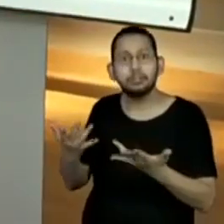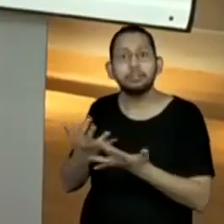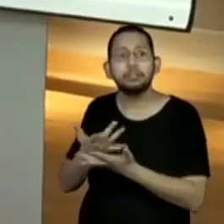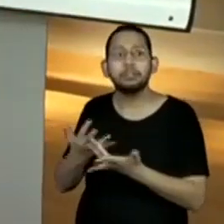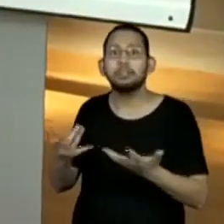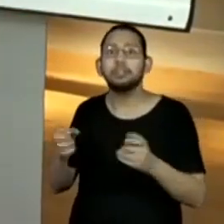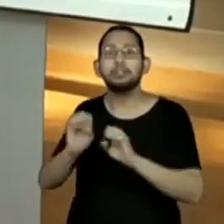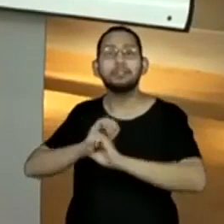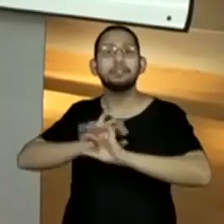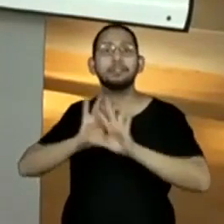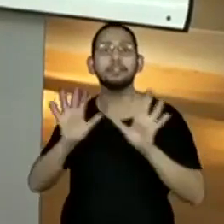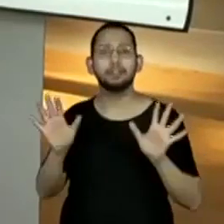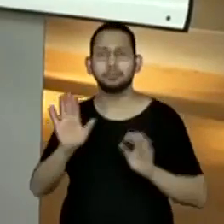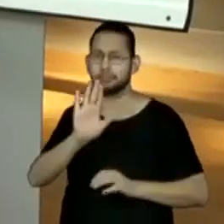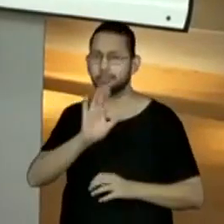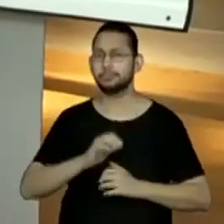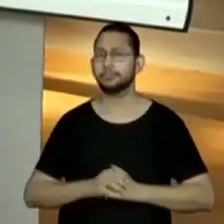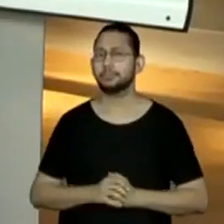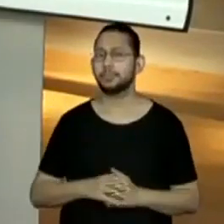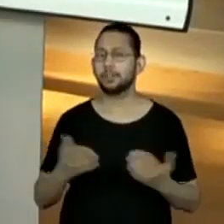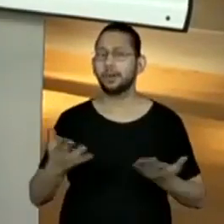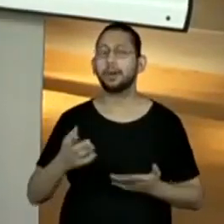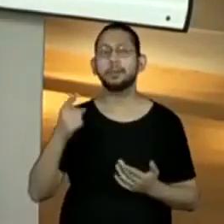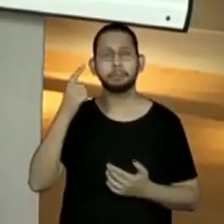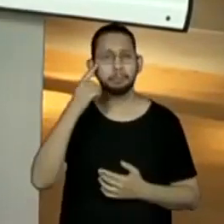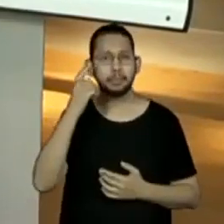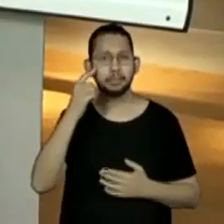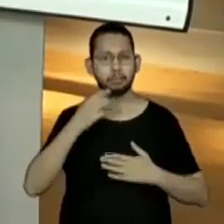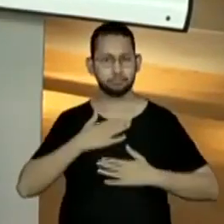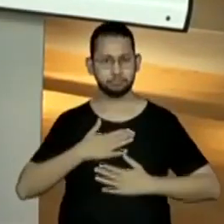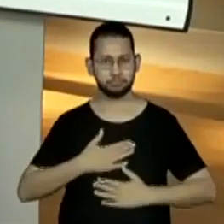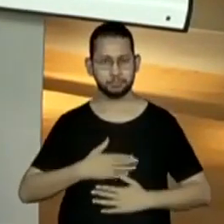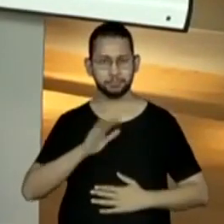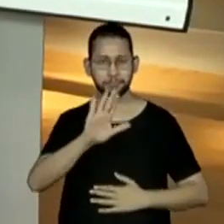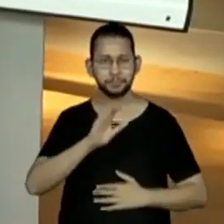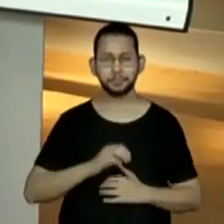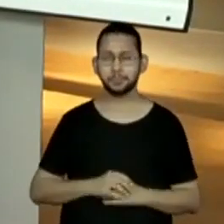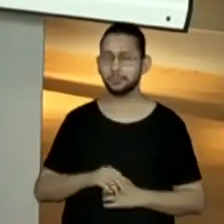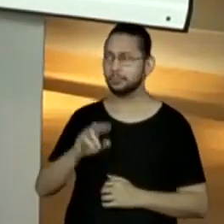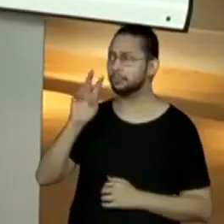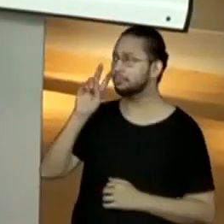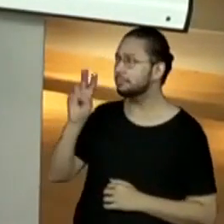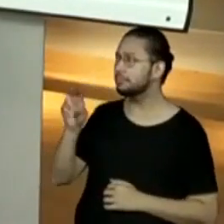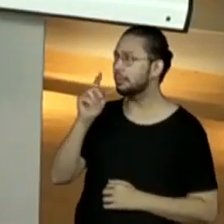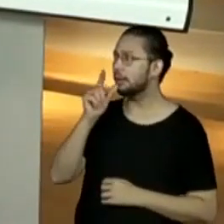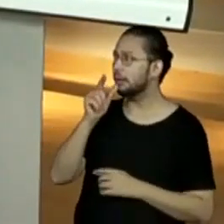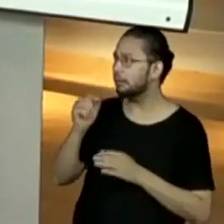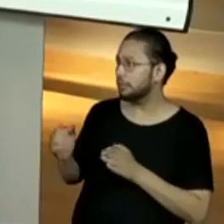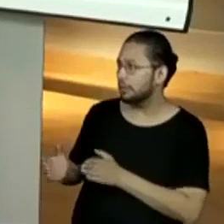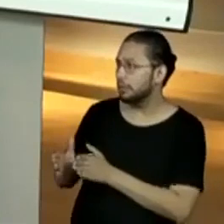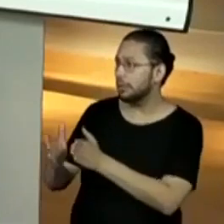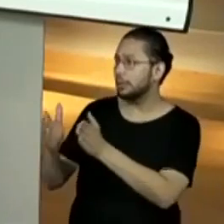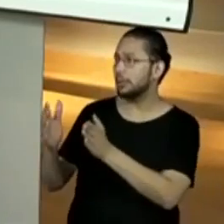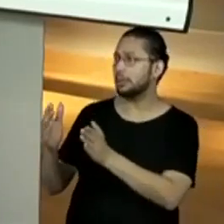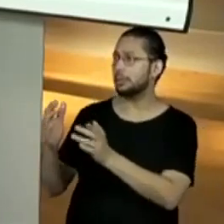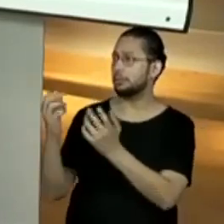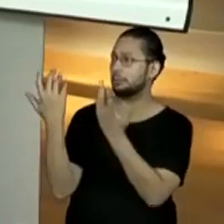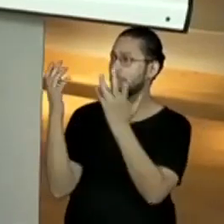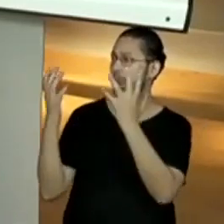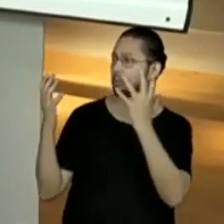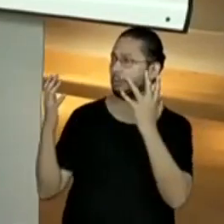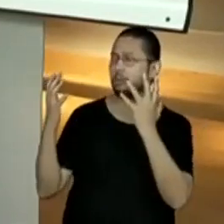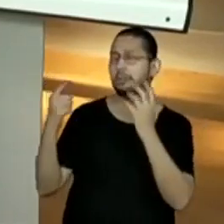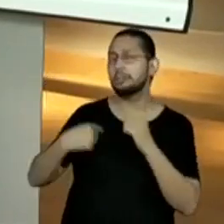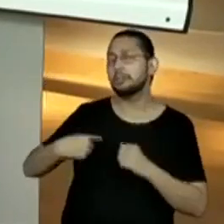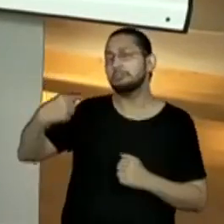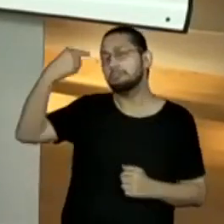maneira muito cautelar. Quando nós pensamos em rio, em imagem dessa maneira, o que